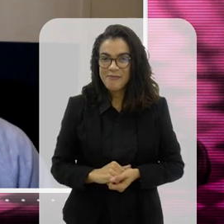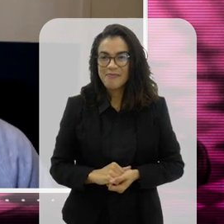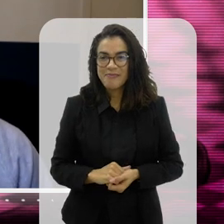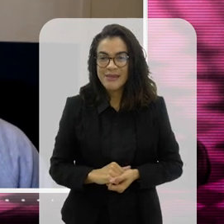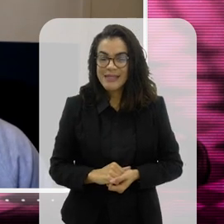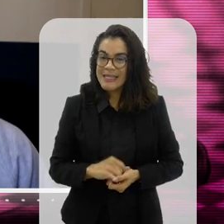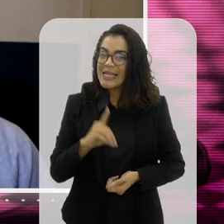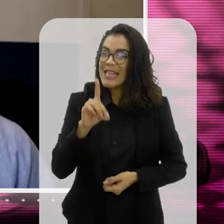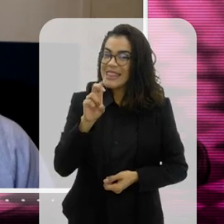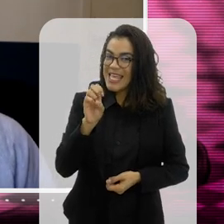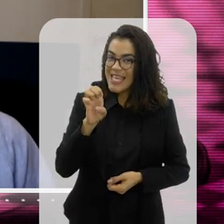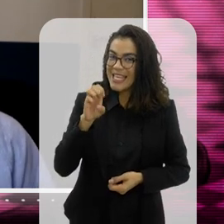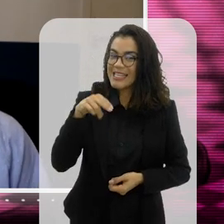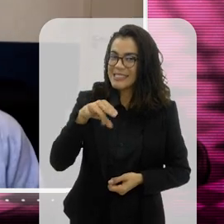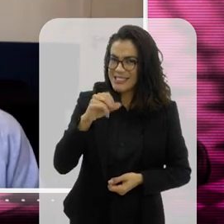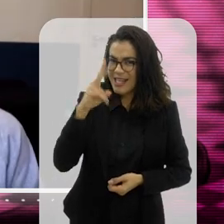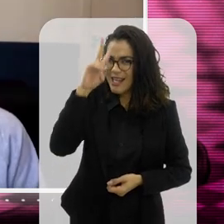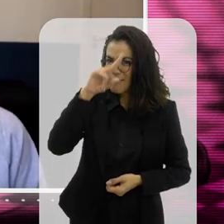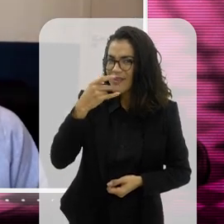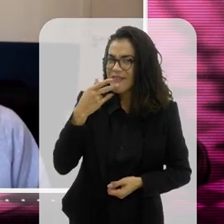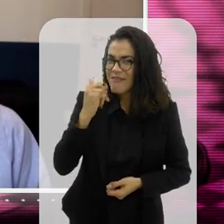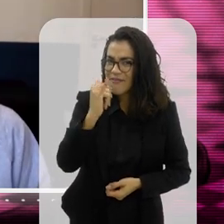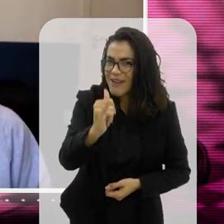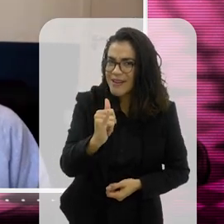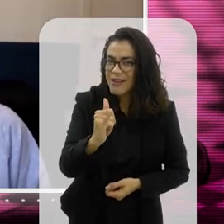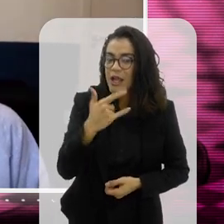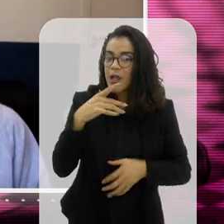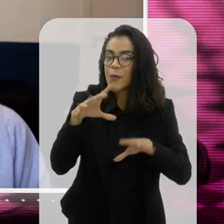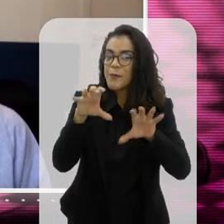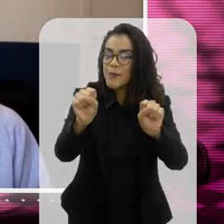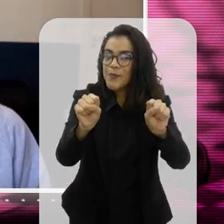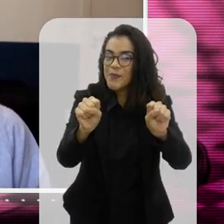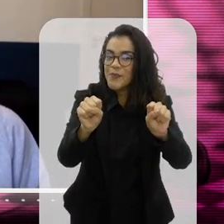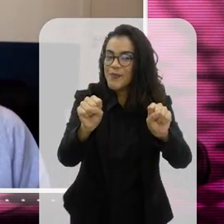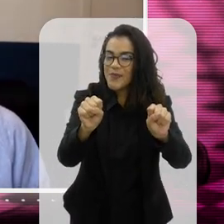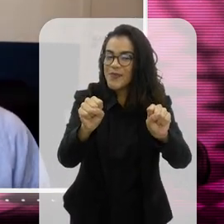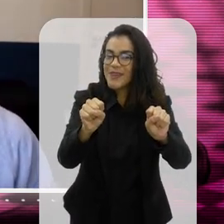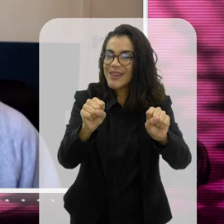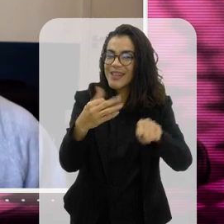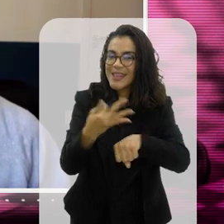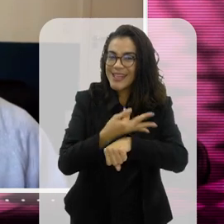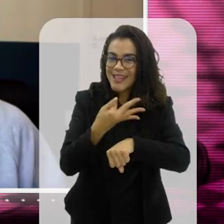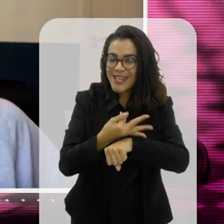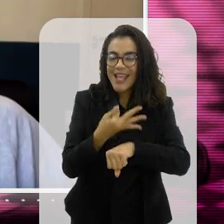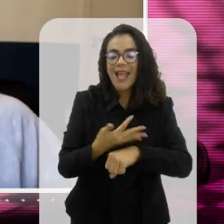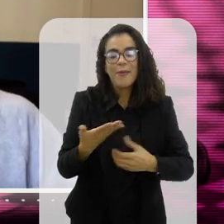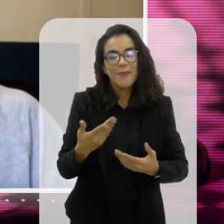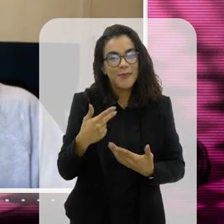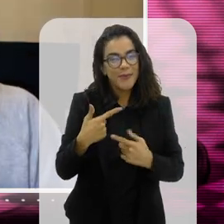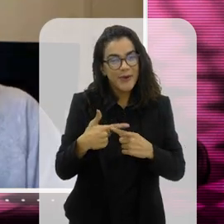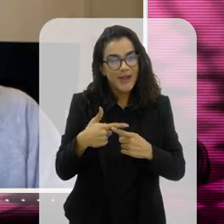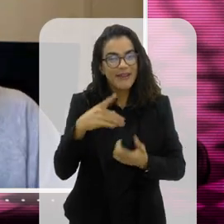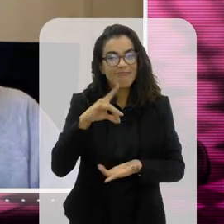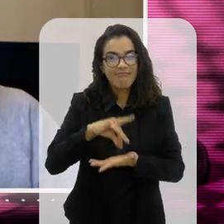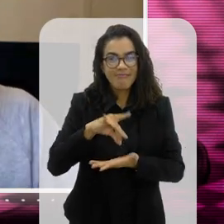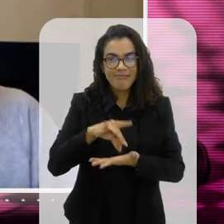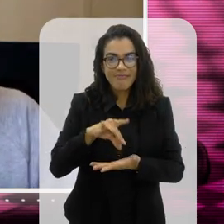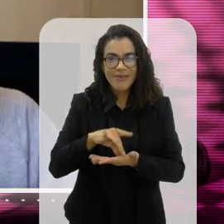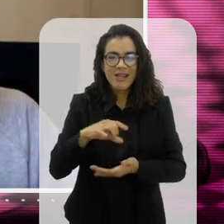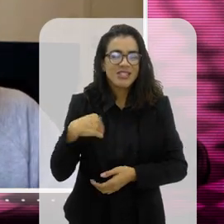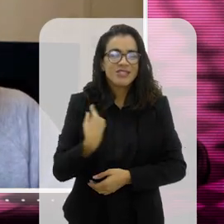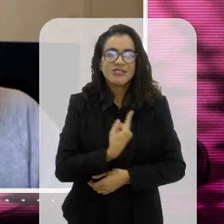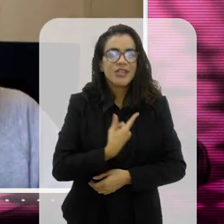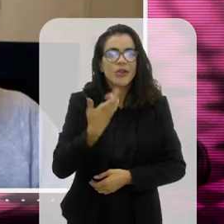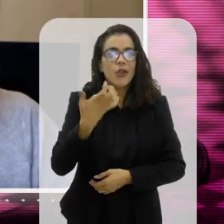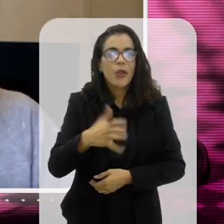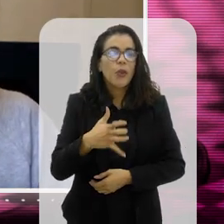e Denise, você lembra o que você estava falando? Eu pedi para você segurar o que estávamos conversando, que é realmente dessa. A